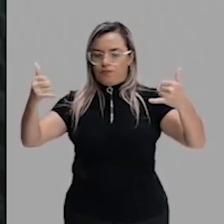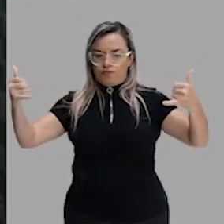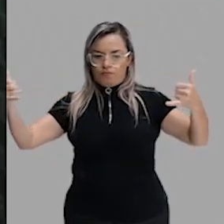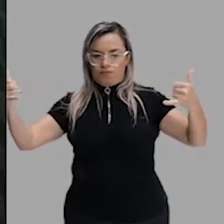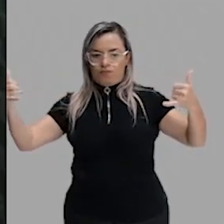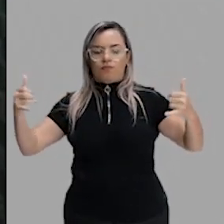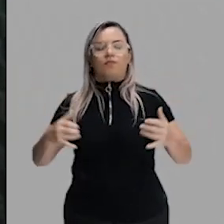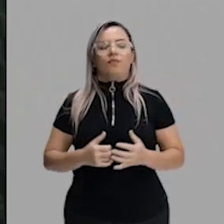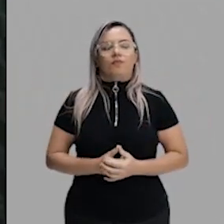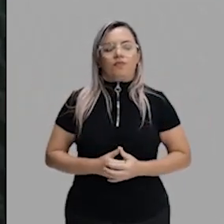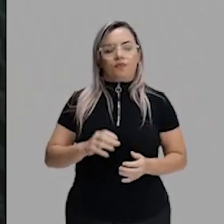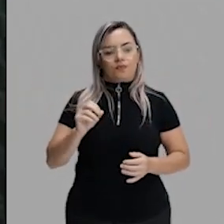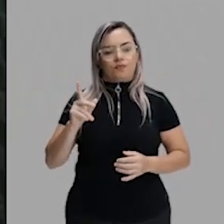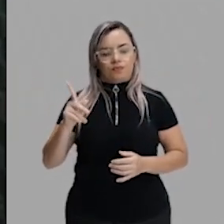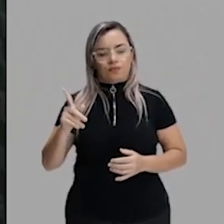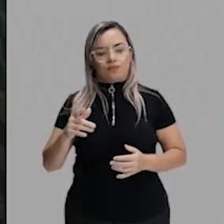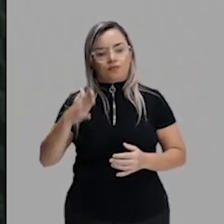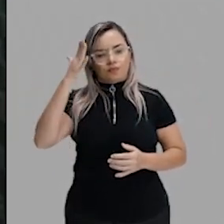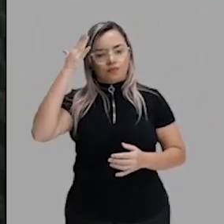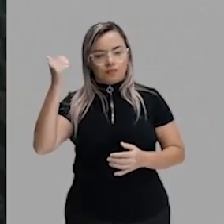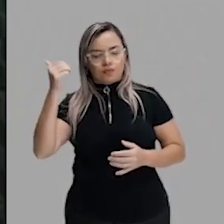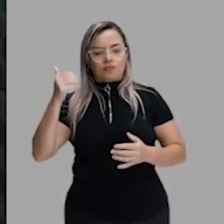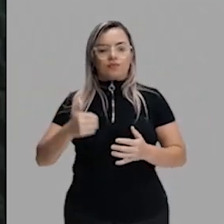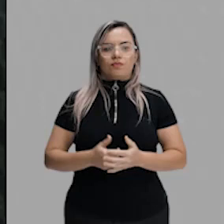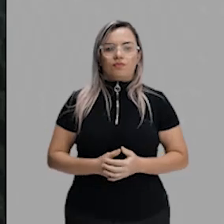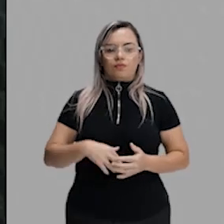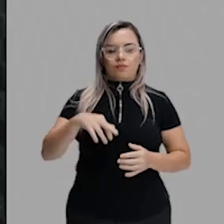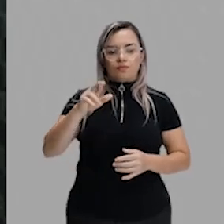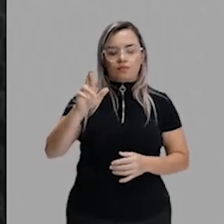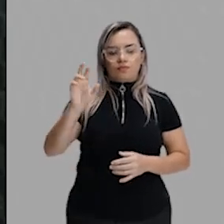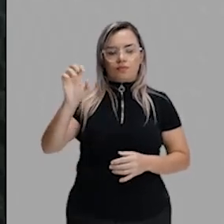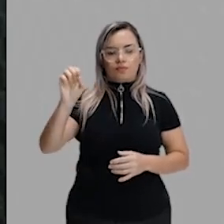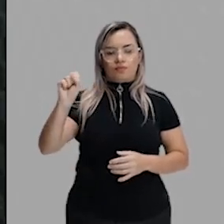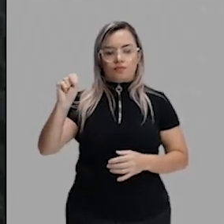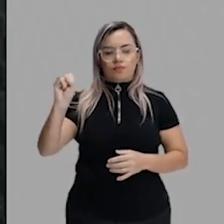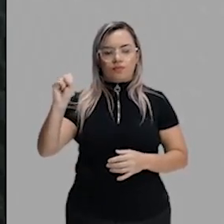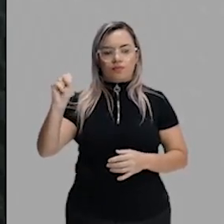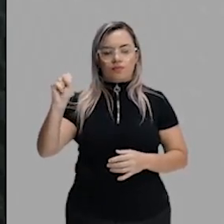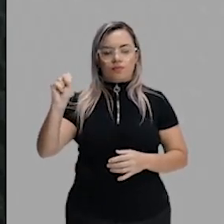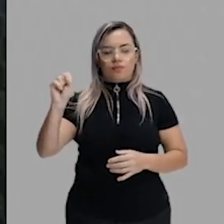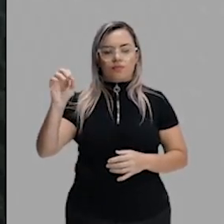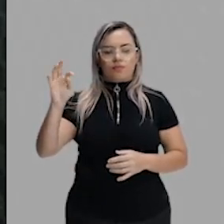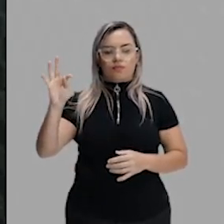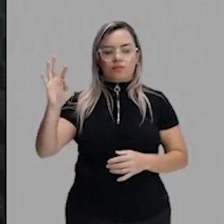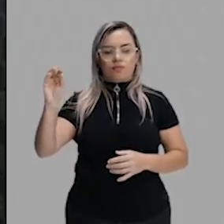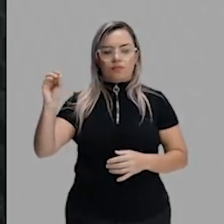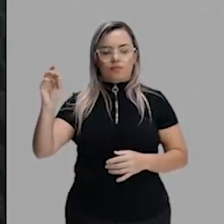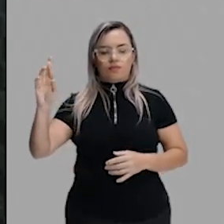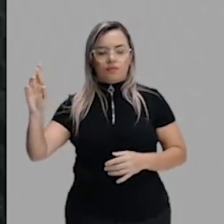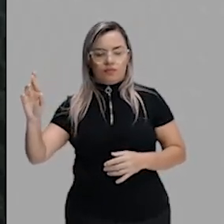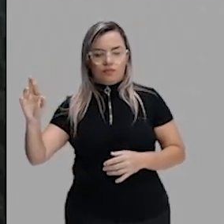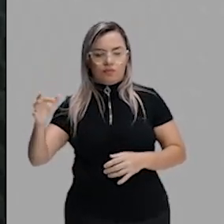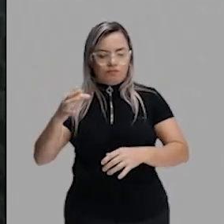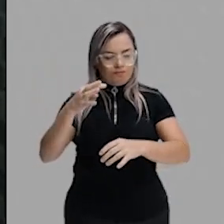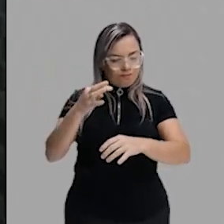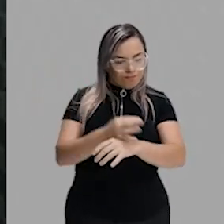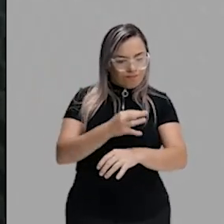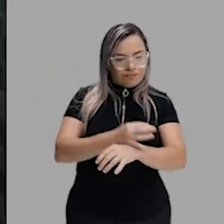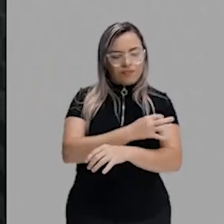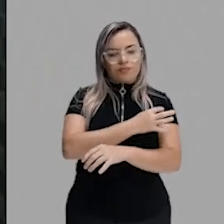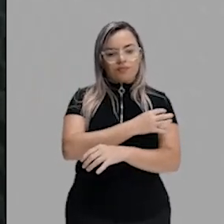resistor, tá ok? Então você já sabe que o resistor ele serve para limitar a passagem da corrente elétrica,